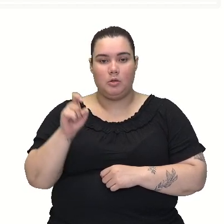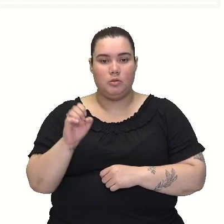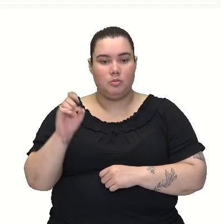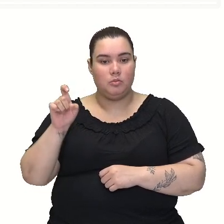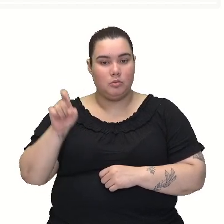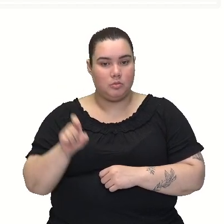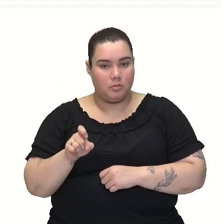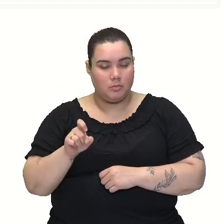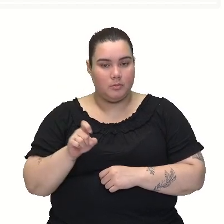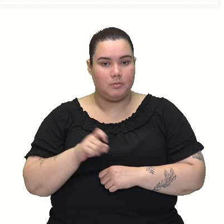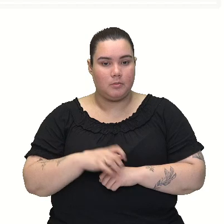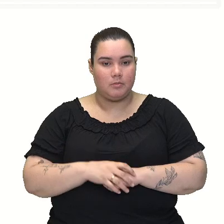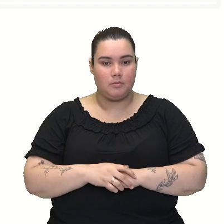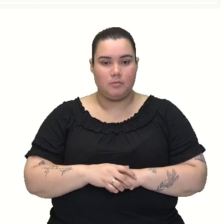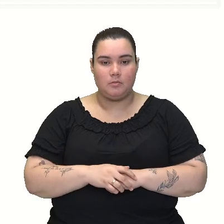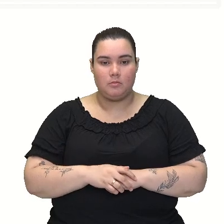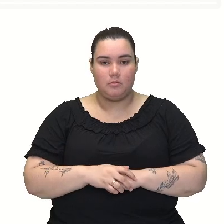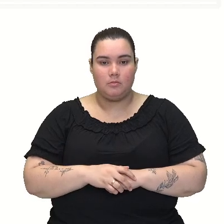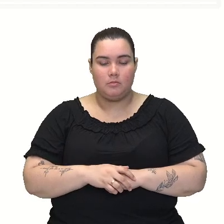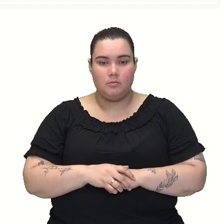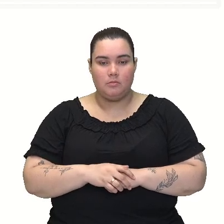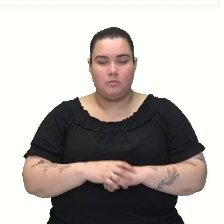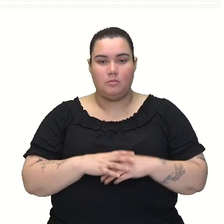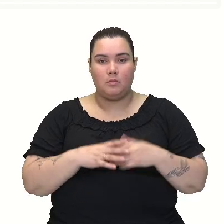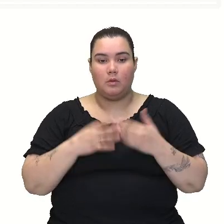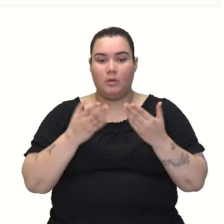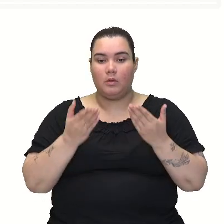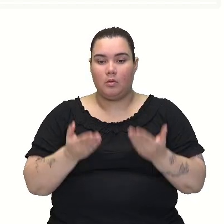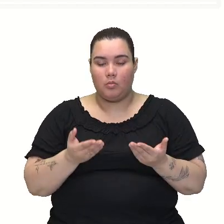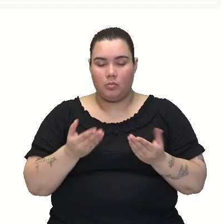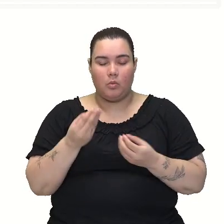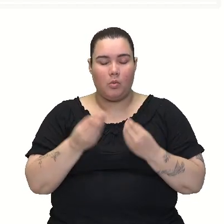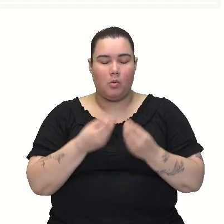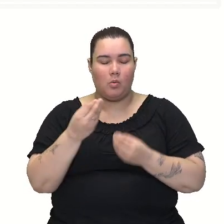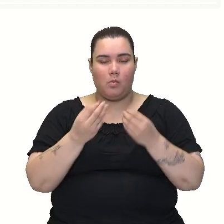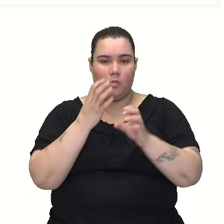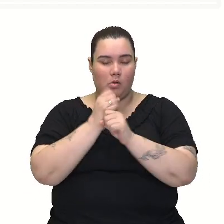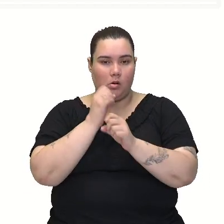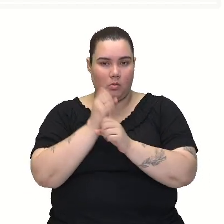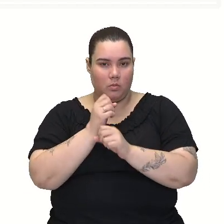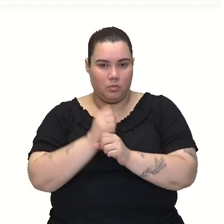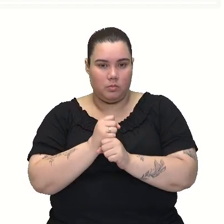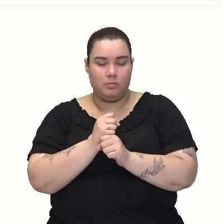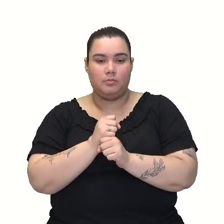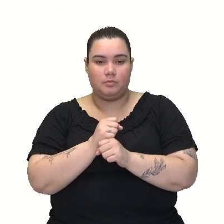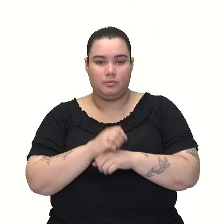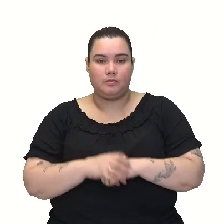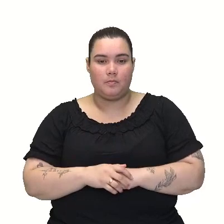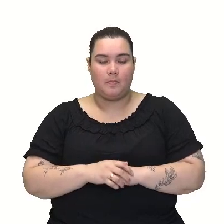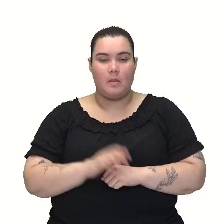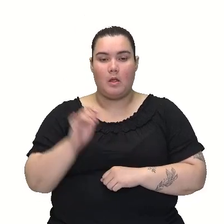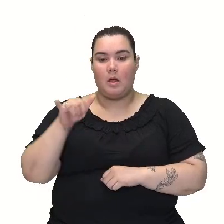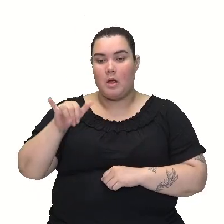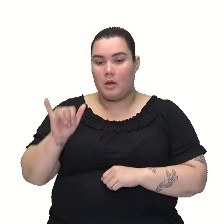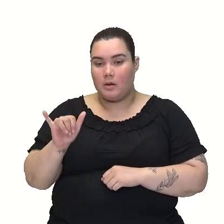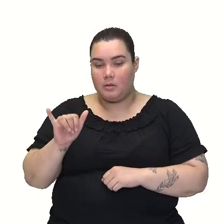encontrar a interseção com o eixo x. Nesse caso, a gente já vai admitir que o valor de y